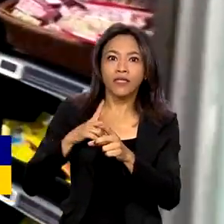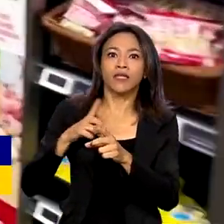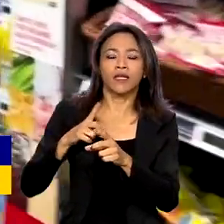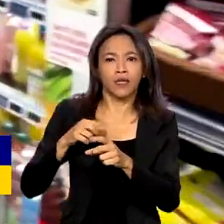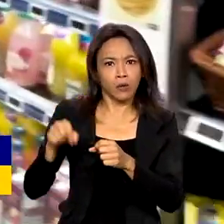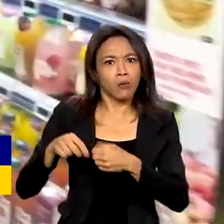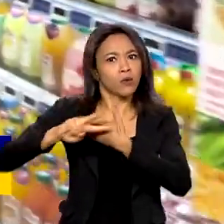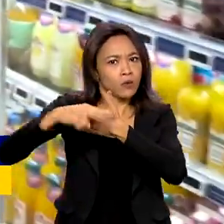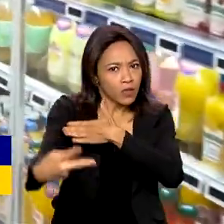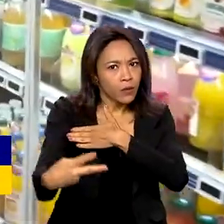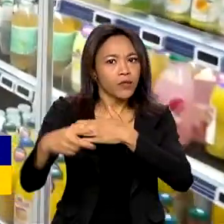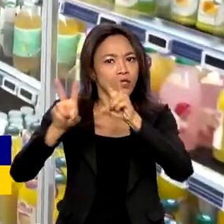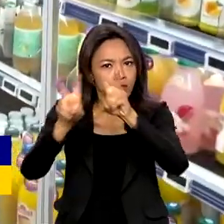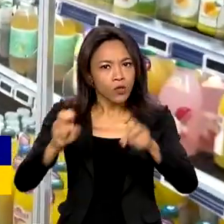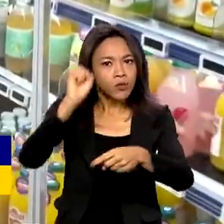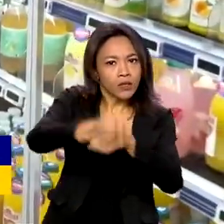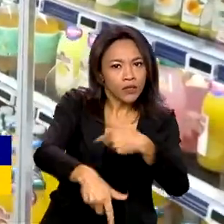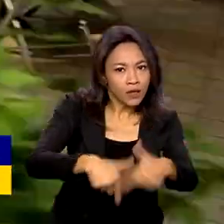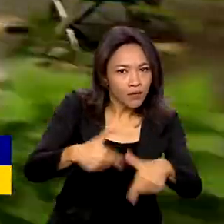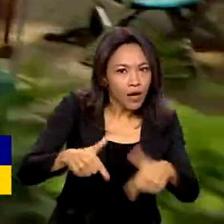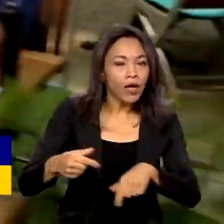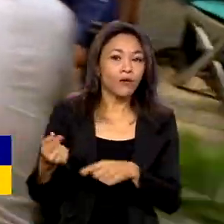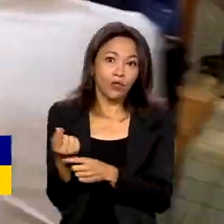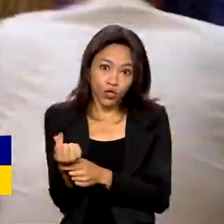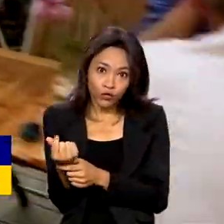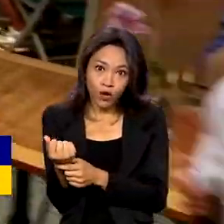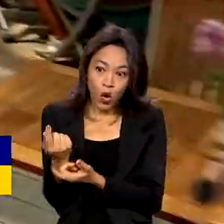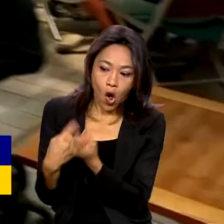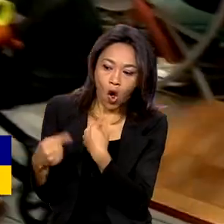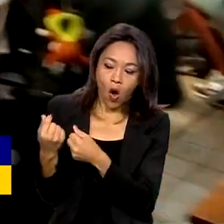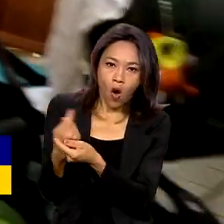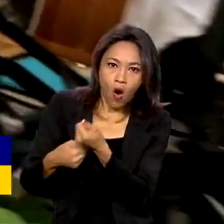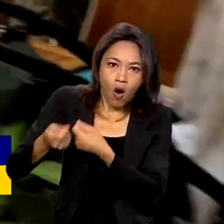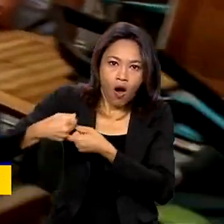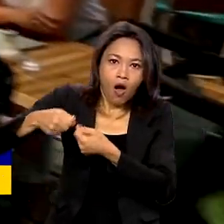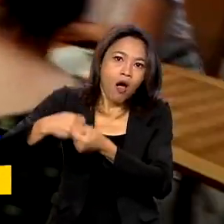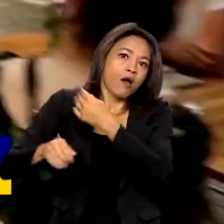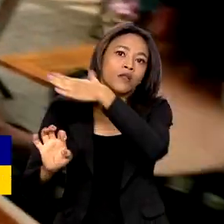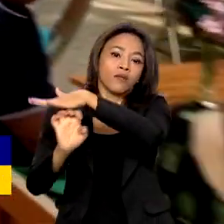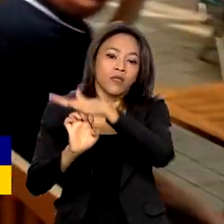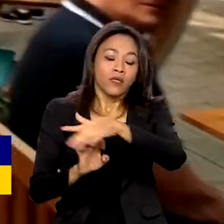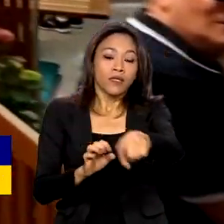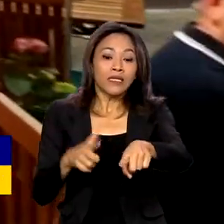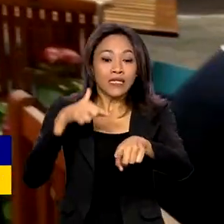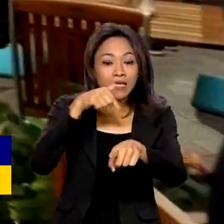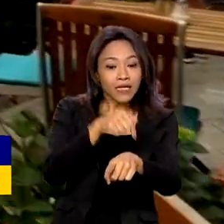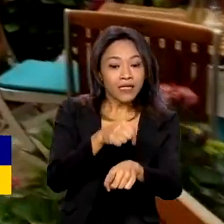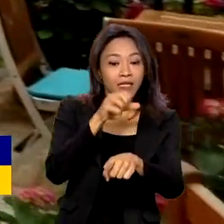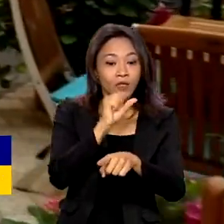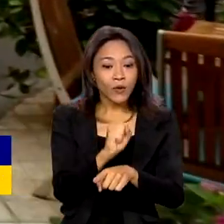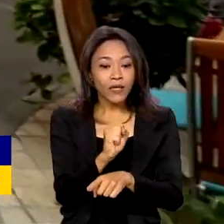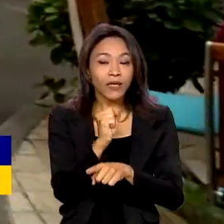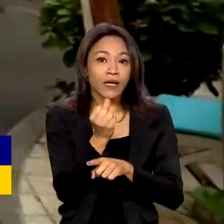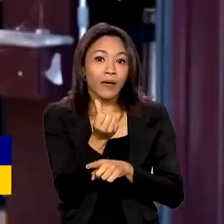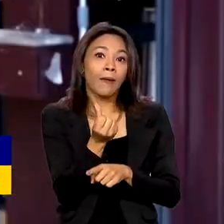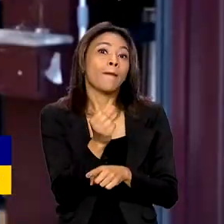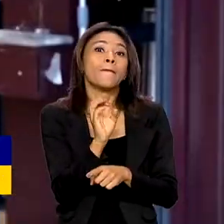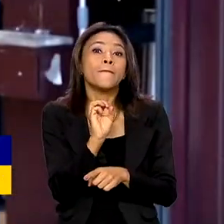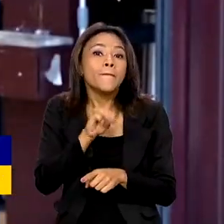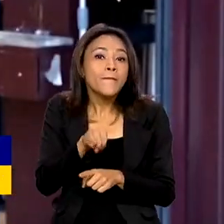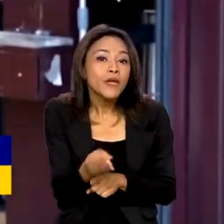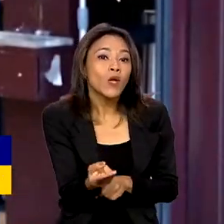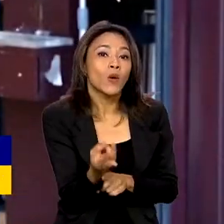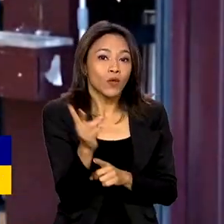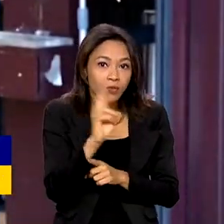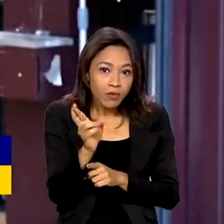e principalmente do lucro de empresas. Um acordo comercial que atingiria 780 milhões de pessoas exige